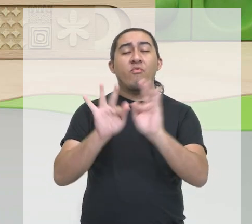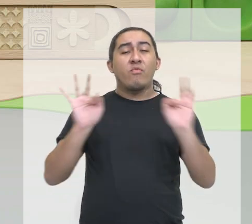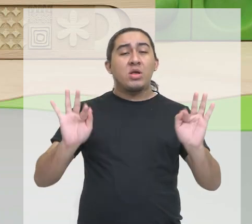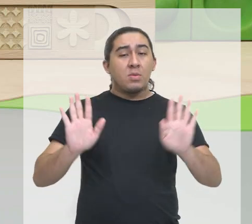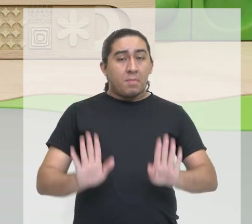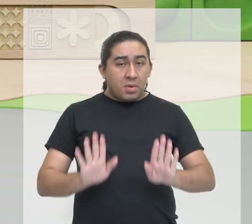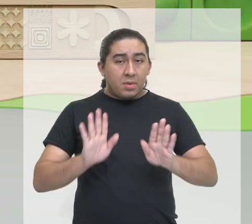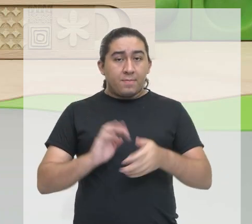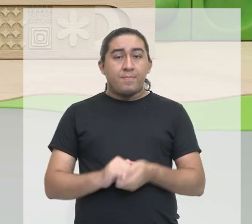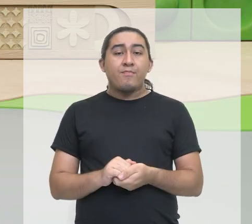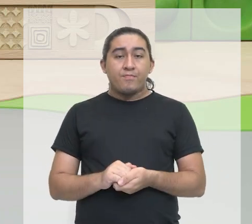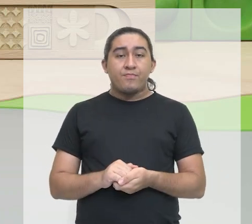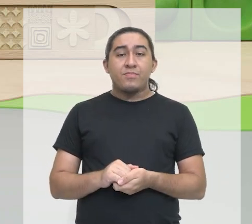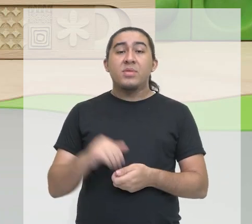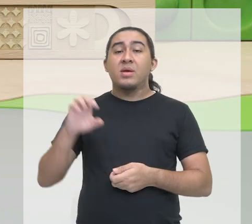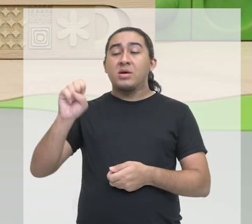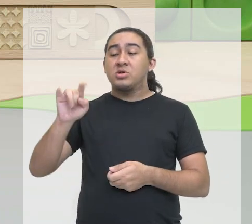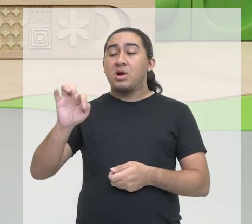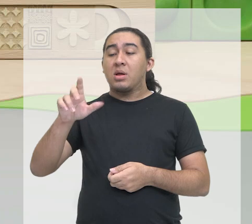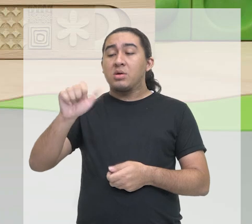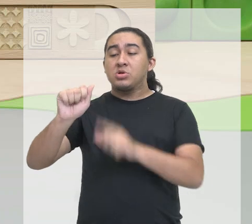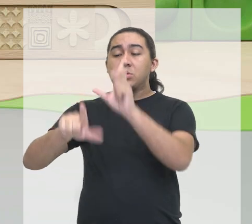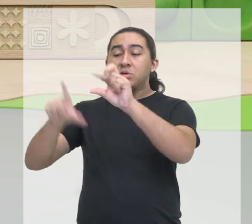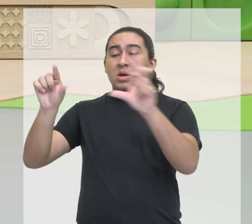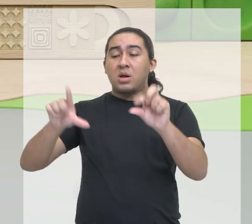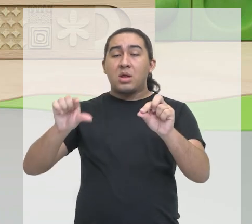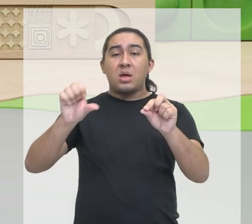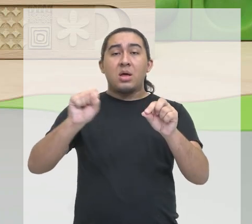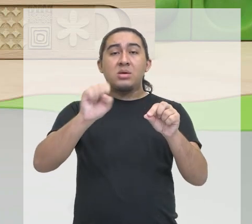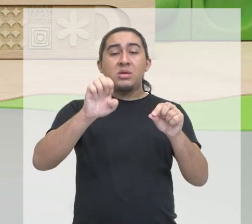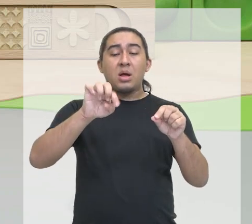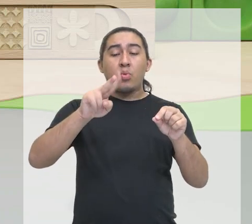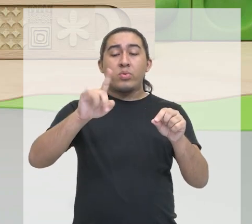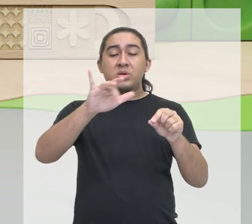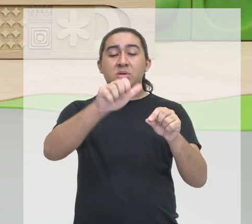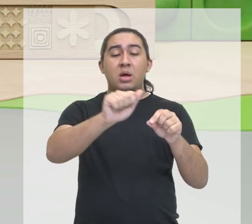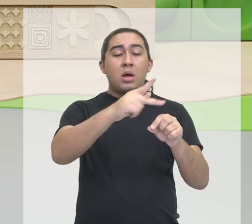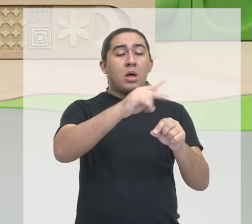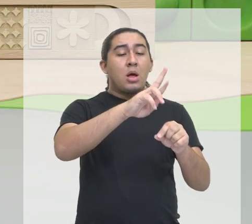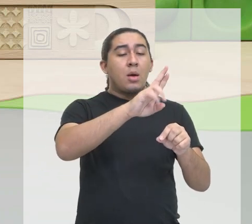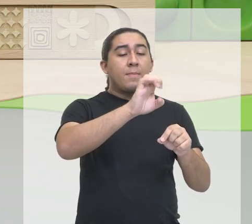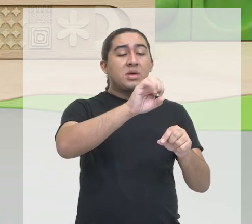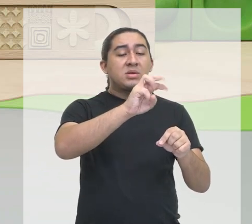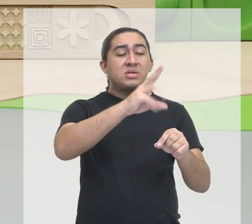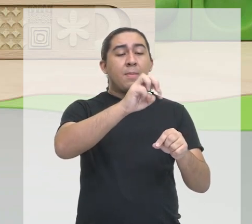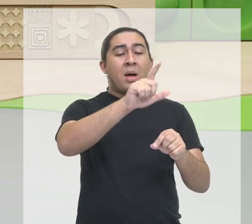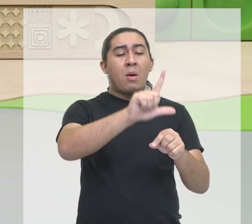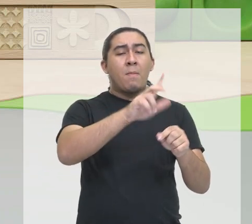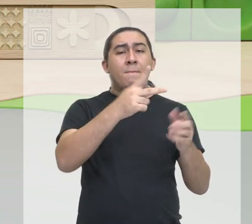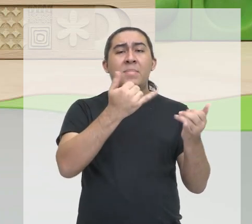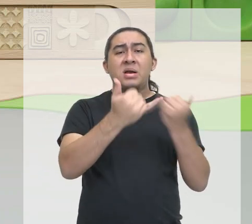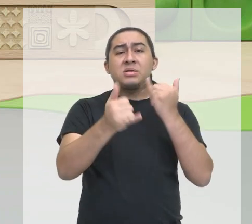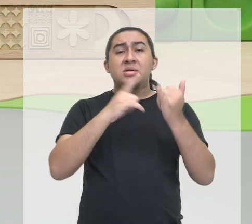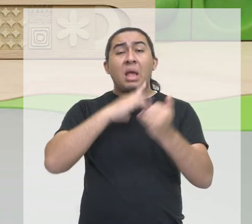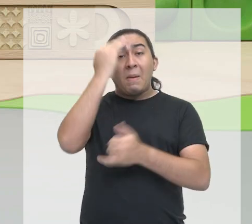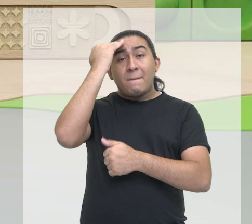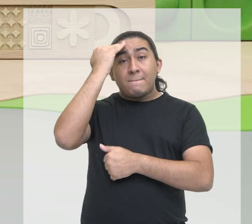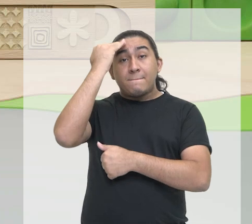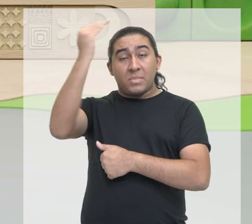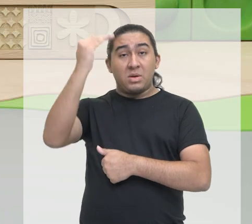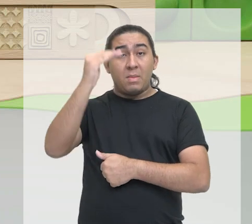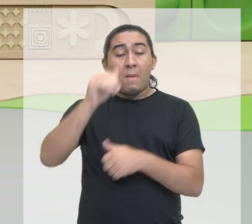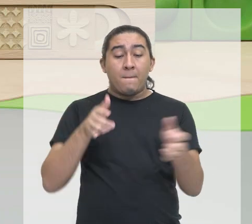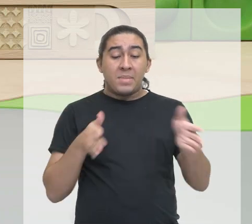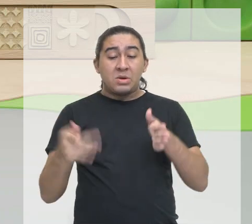As estrelas de sequência principal, né? Como se ela estivesse no auge ali do ciclo de vida, naquele período que